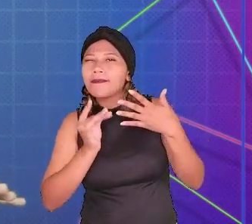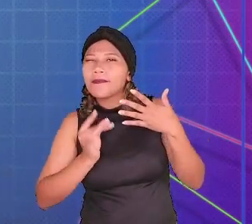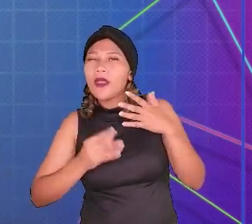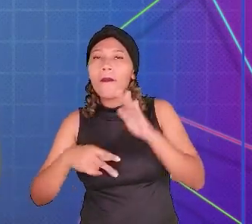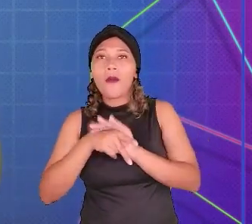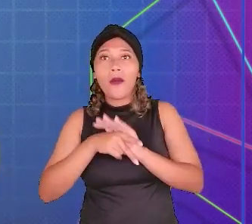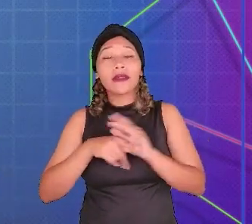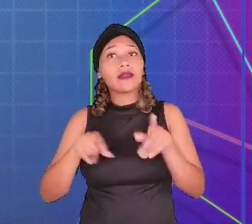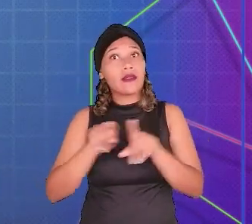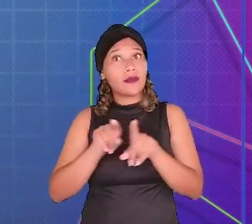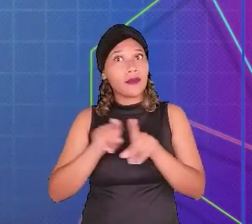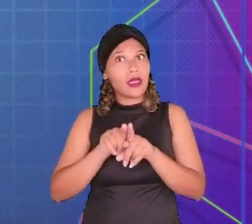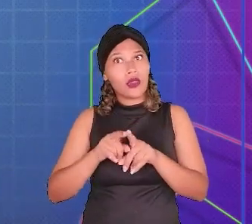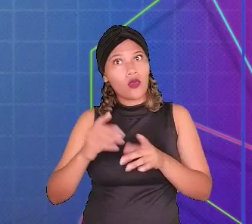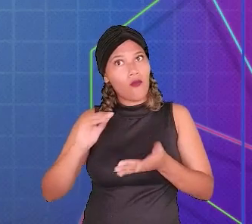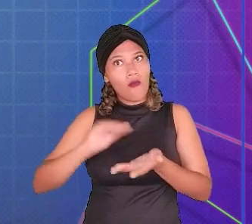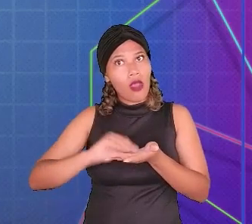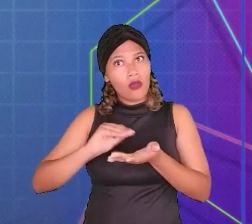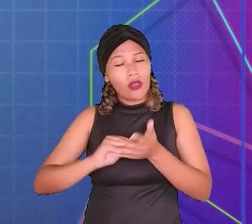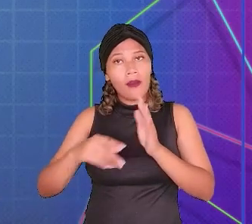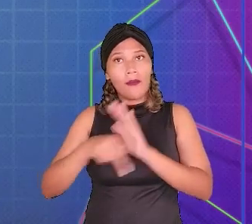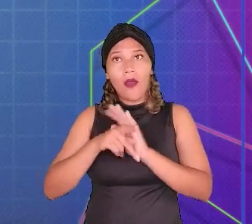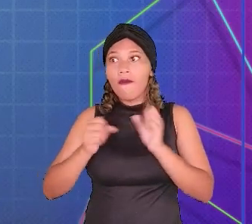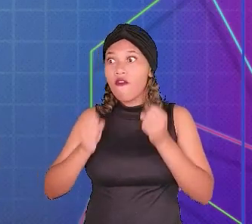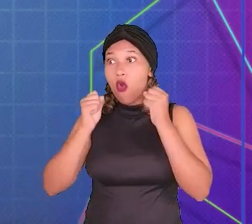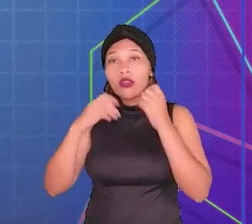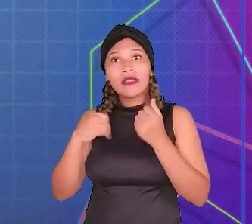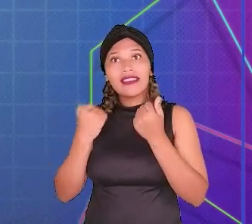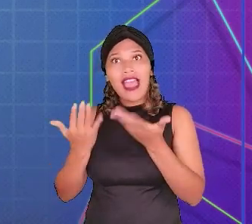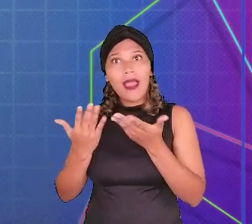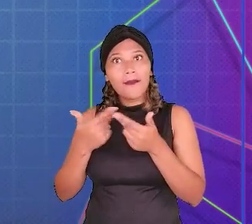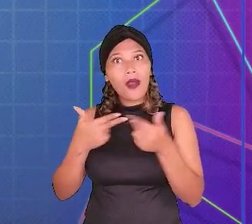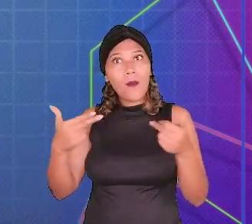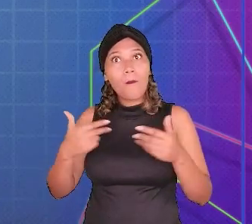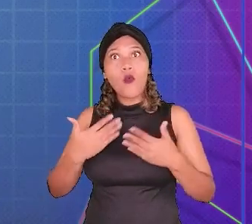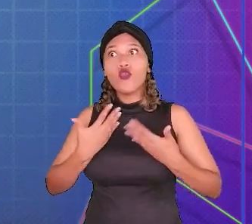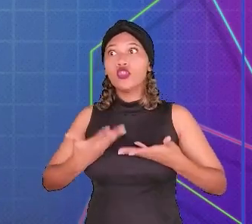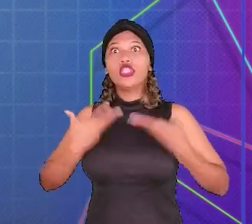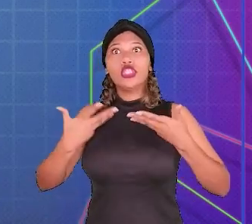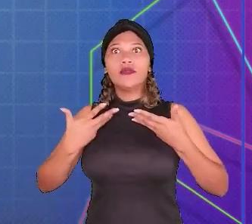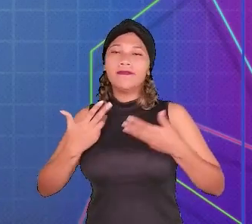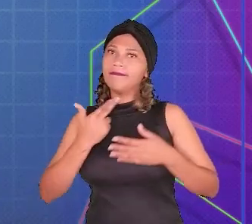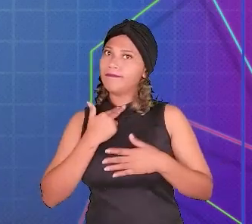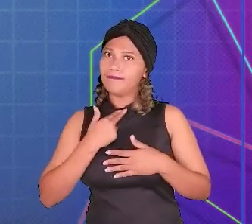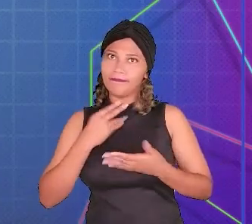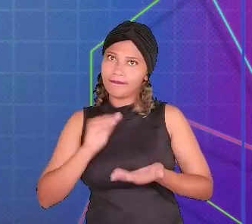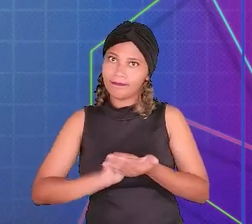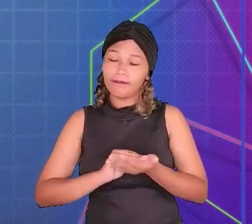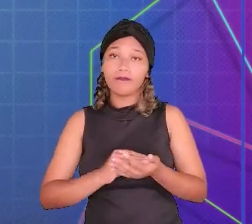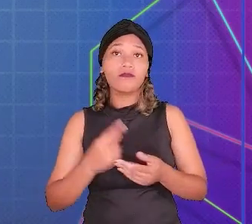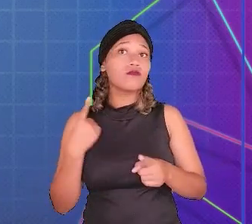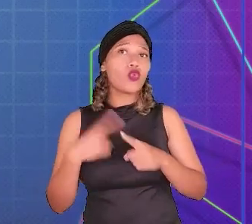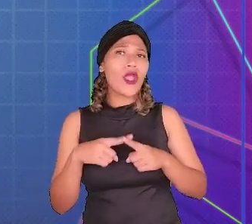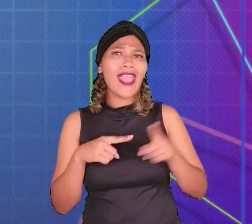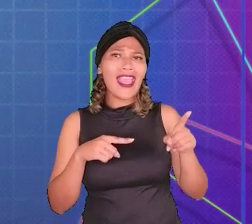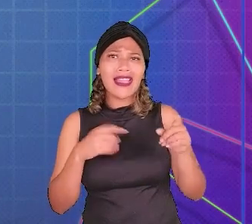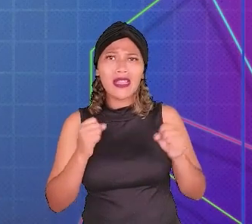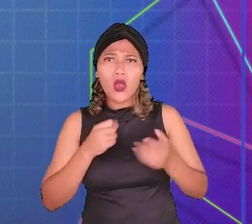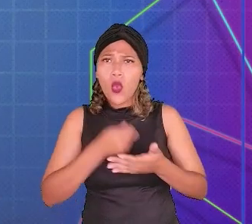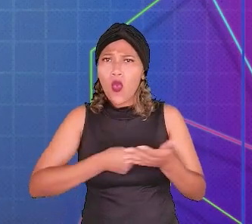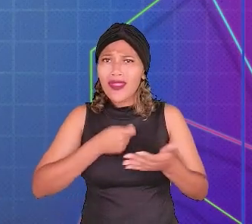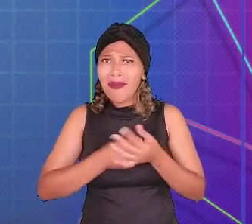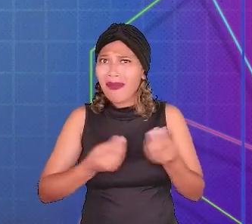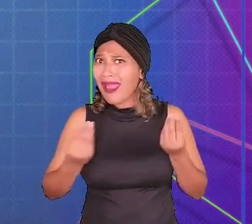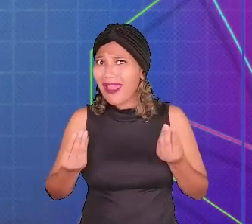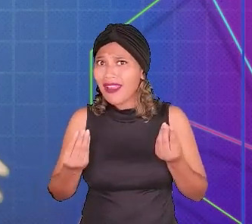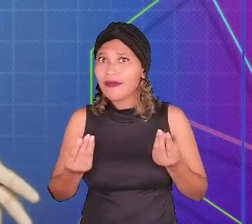lado, não deixe de marcar o que o motiva, o que dá a ele força. Eu falo muito disso porque é muito importante. Por que ele